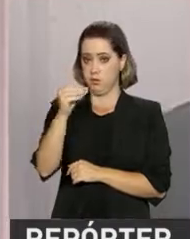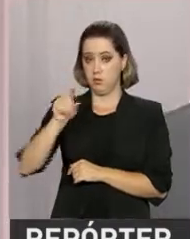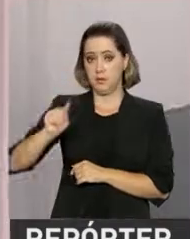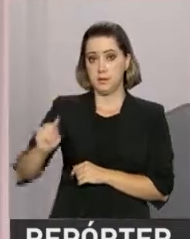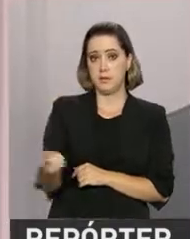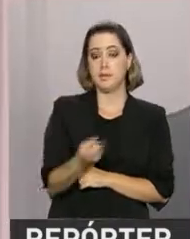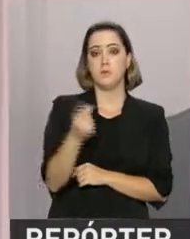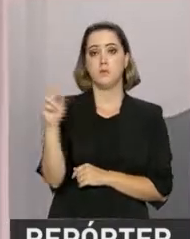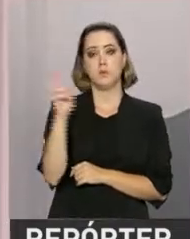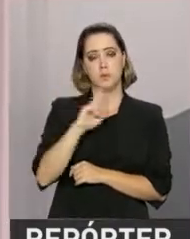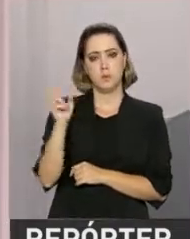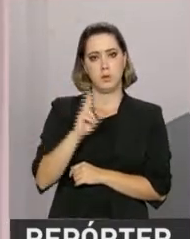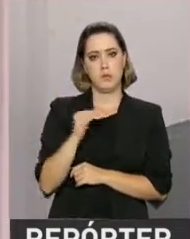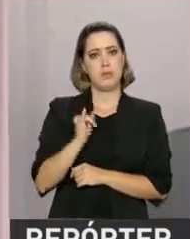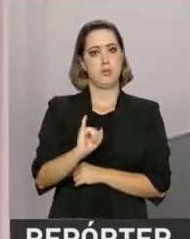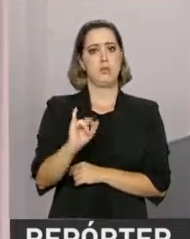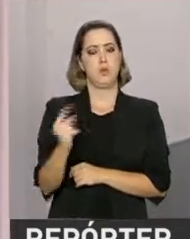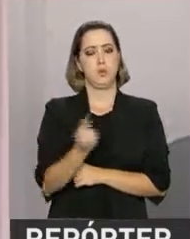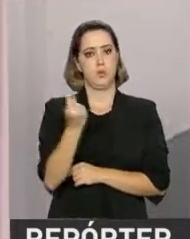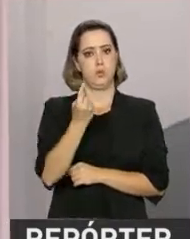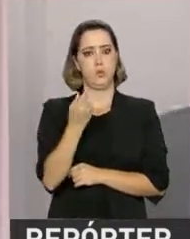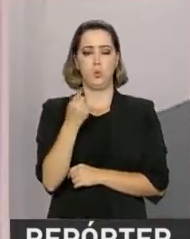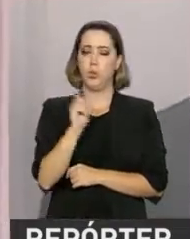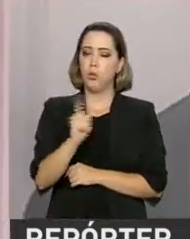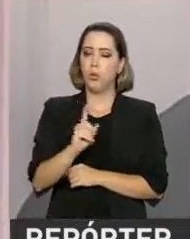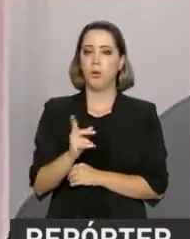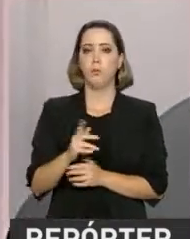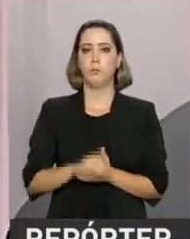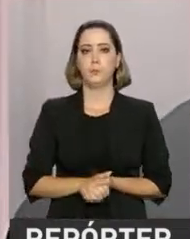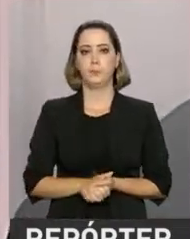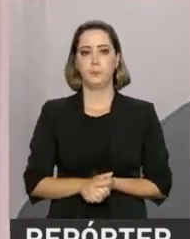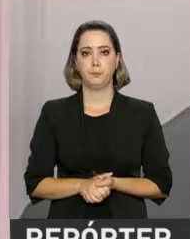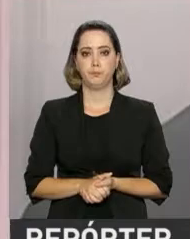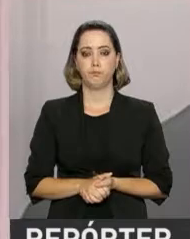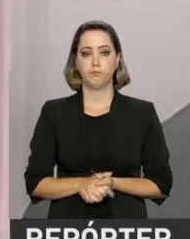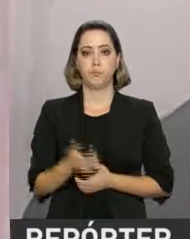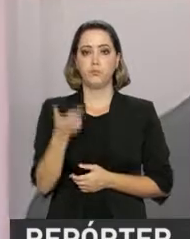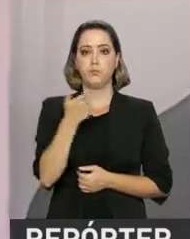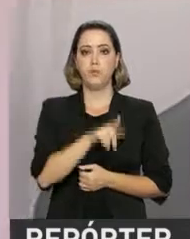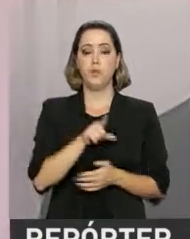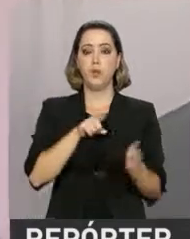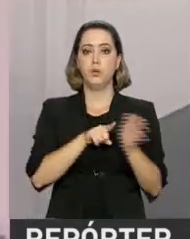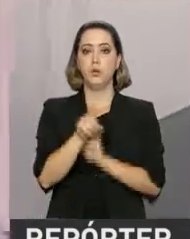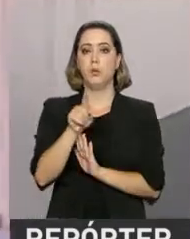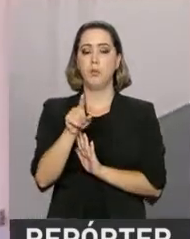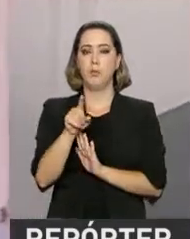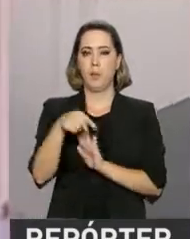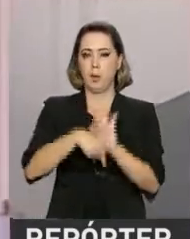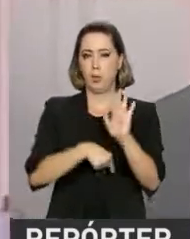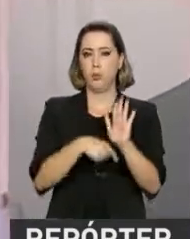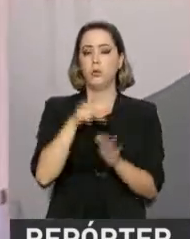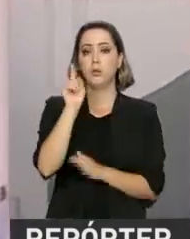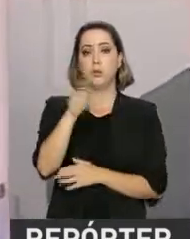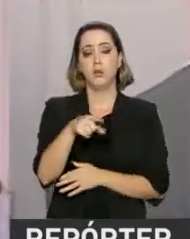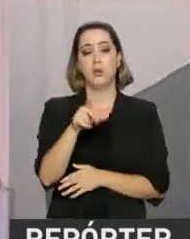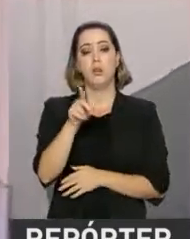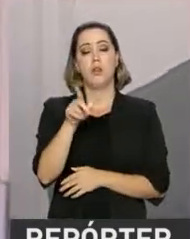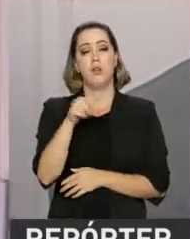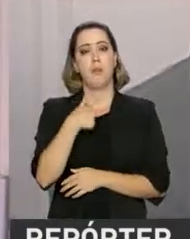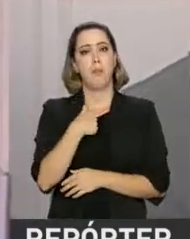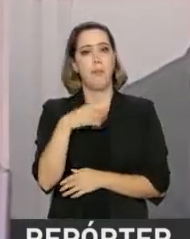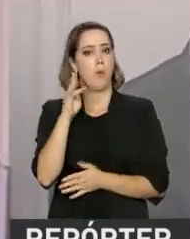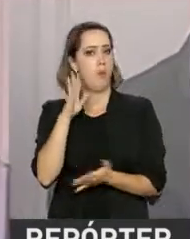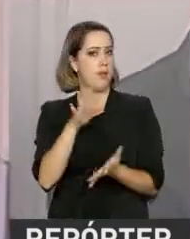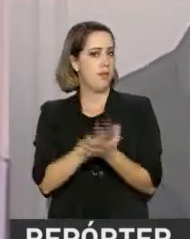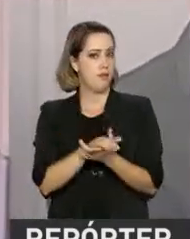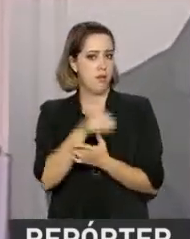caso, se este for o único imóvel, não. Ok, outra pergunta feita por Eliane Vieira. Ela diz o seguinte: meu